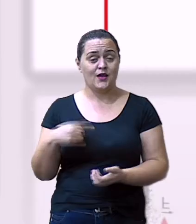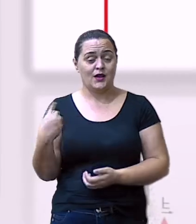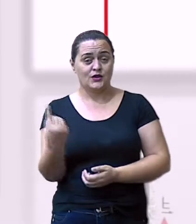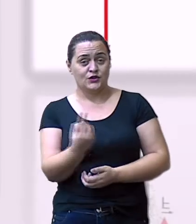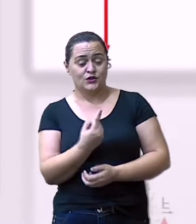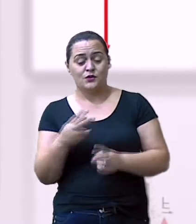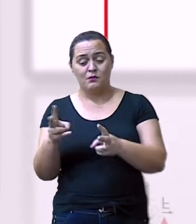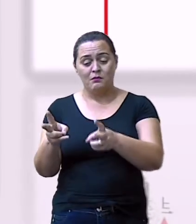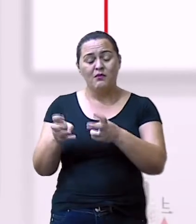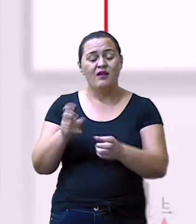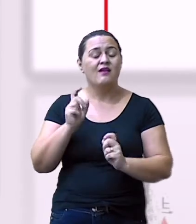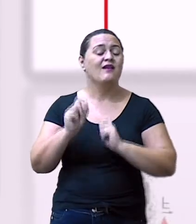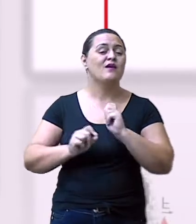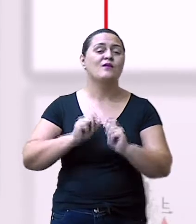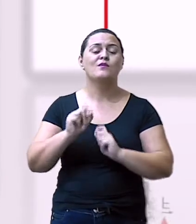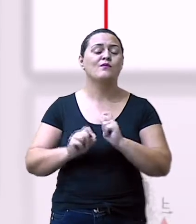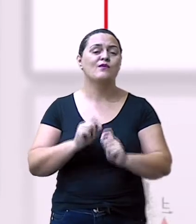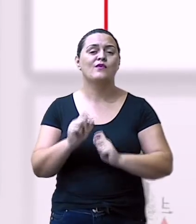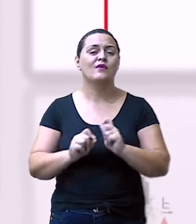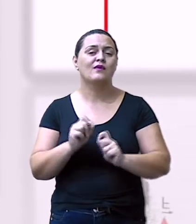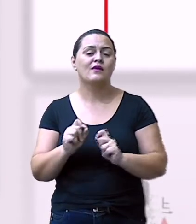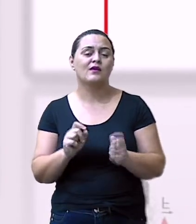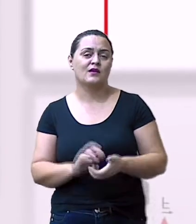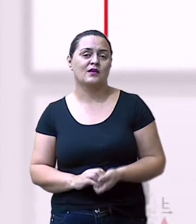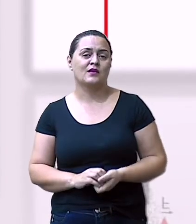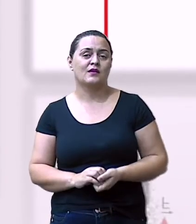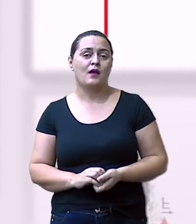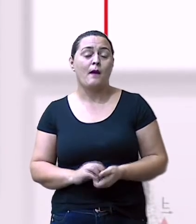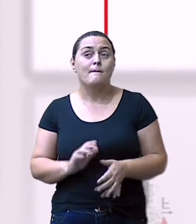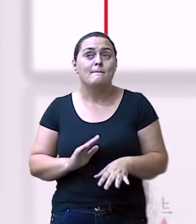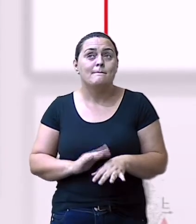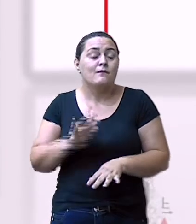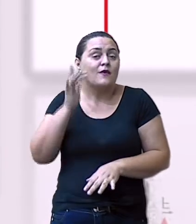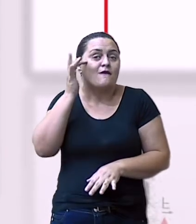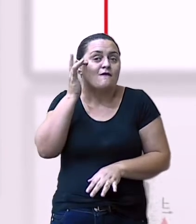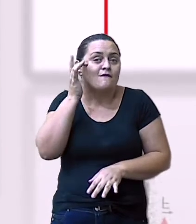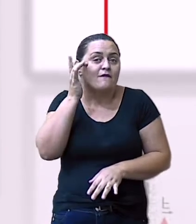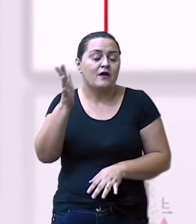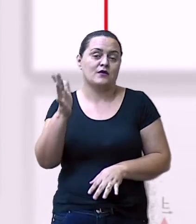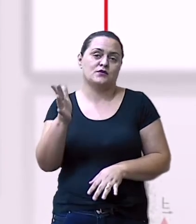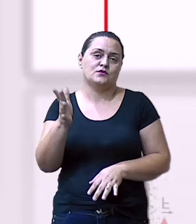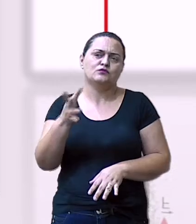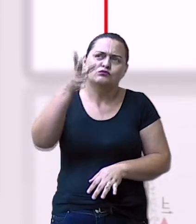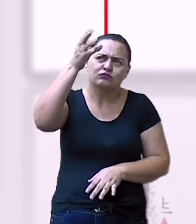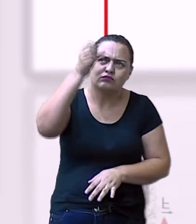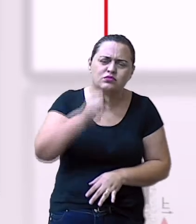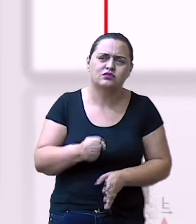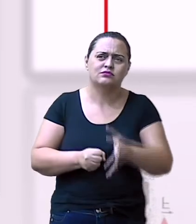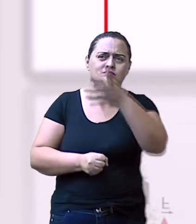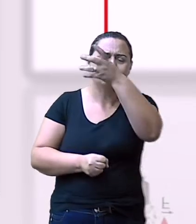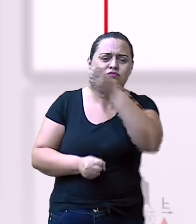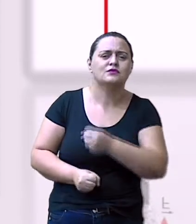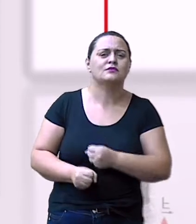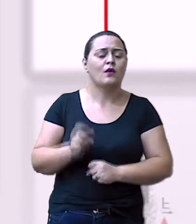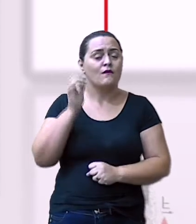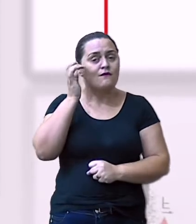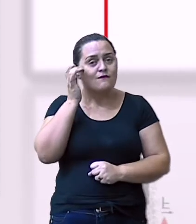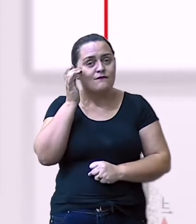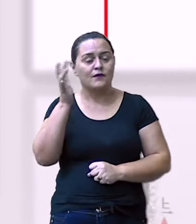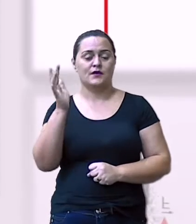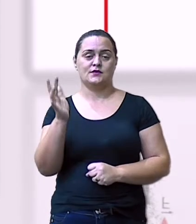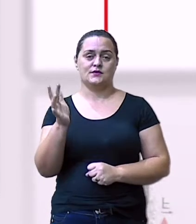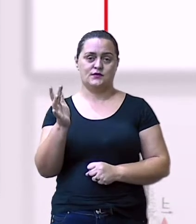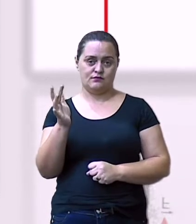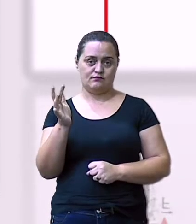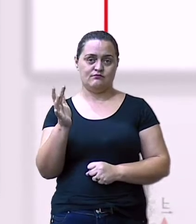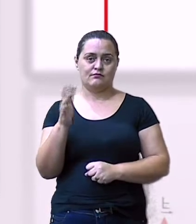perceber a menos dificuldade no esforço, para fazer a subida, a